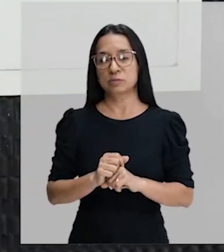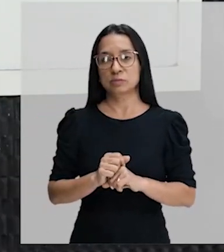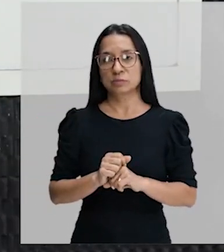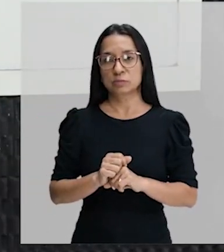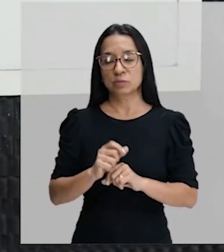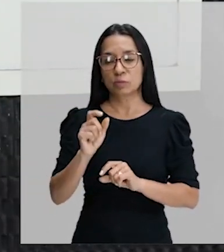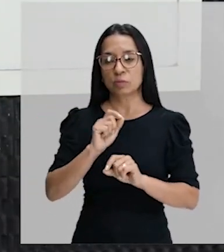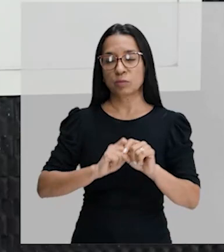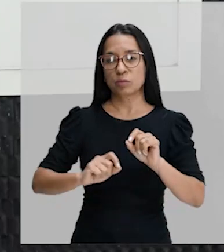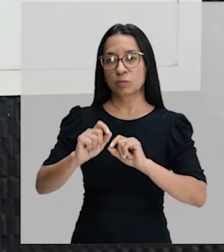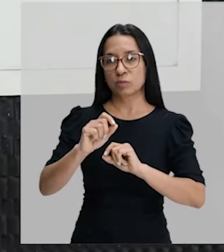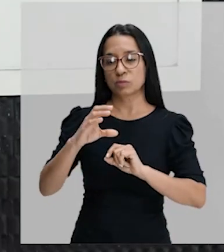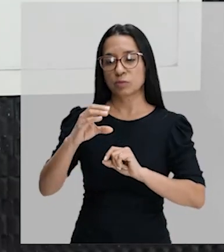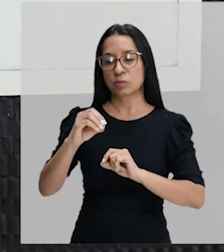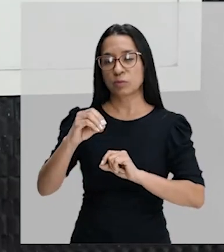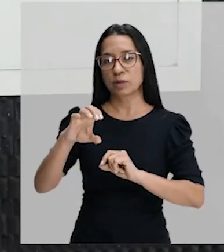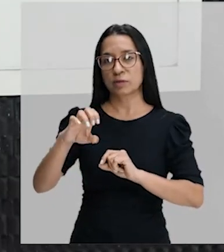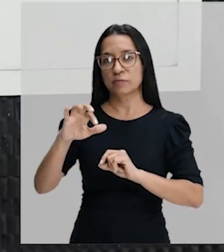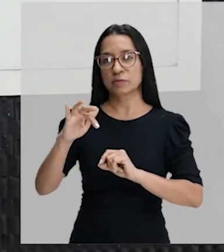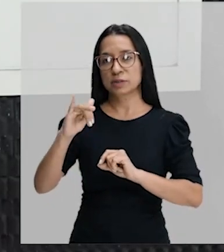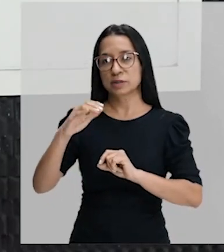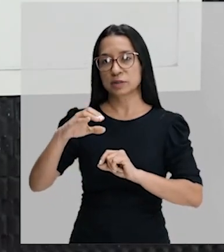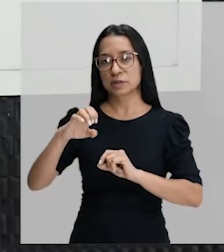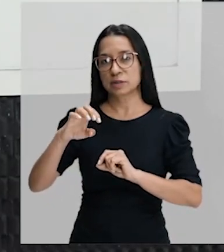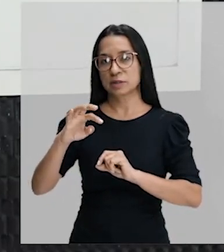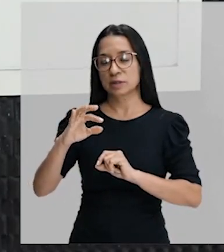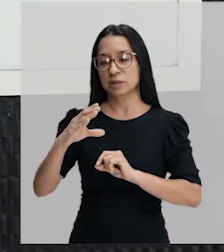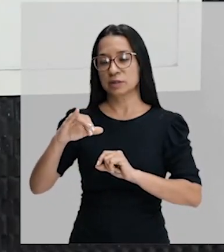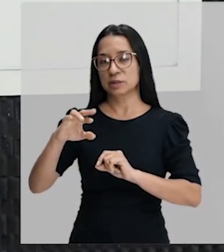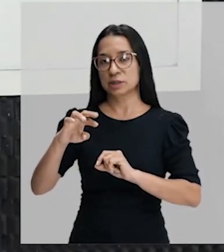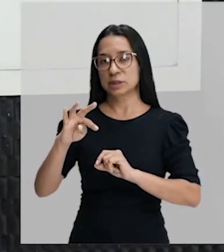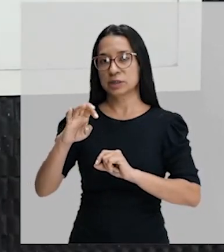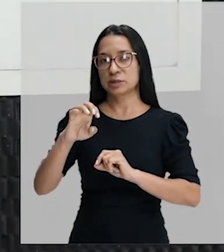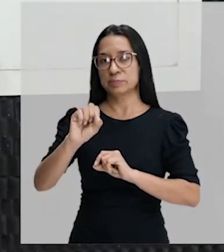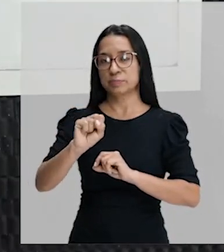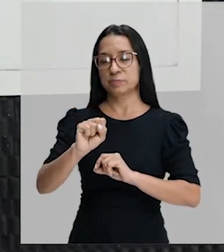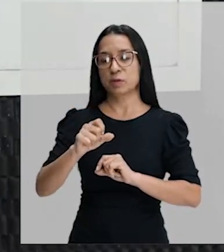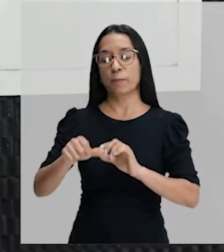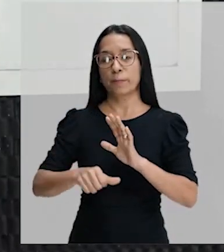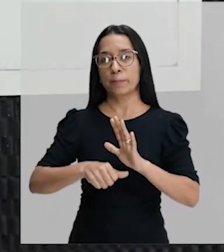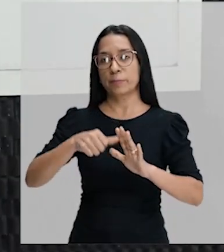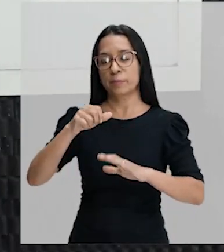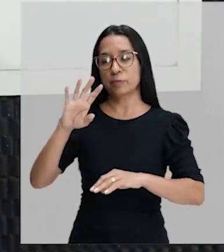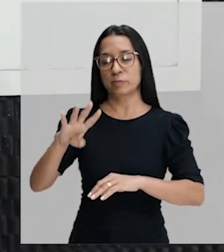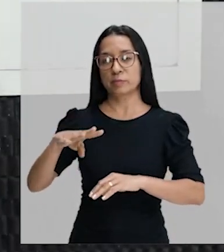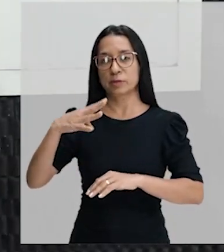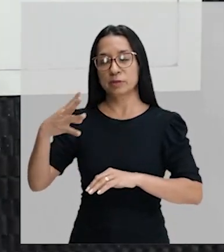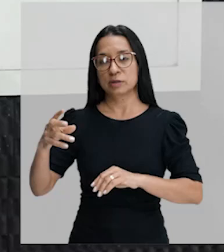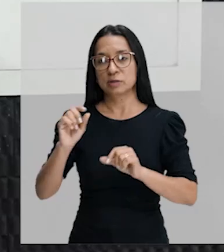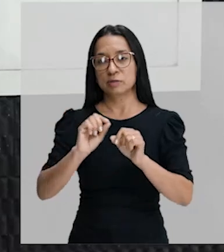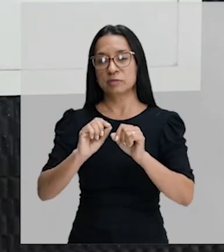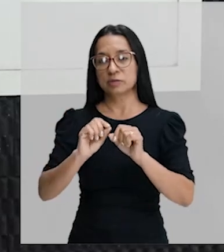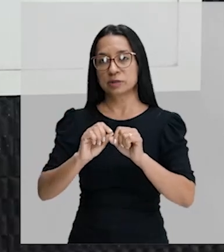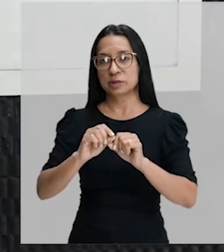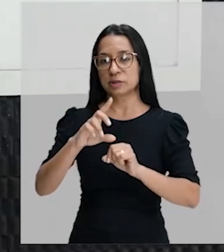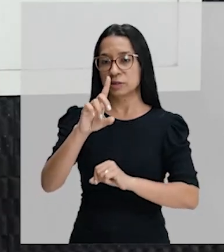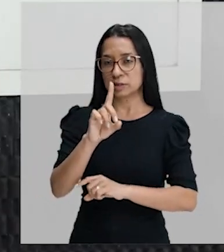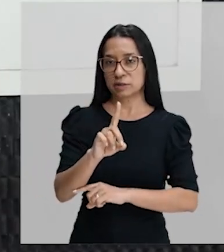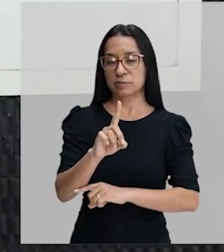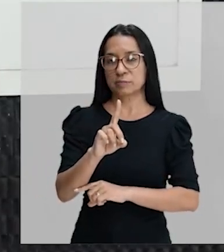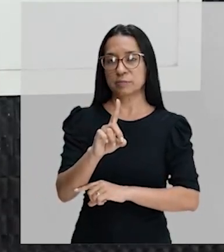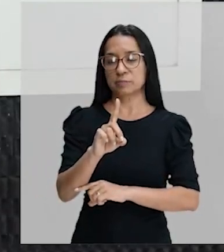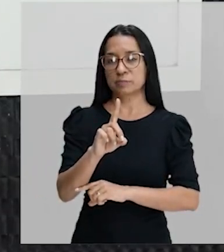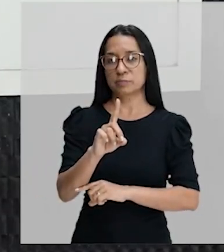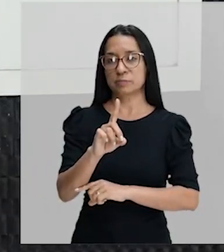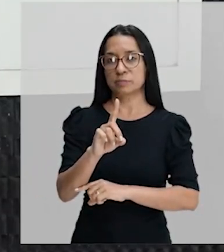os coeficientes. Certo? Então, a primeira matriz que você vai fazer, que é a matriz D,